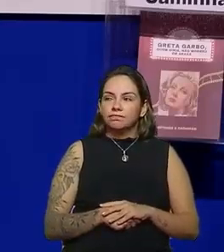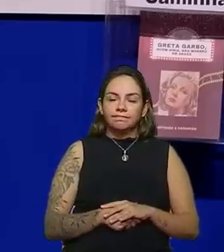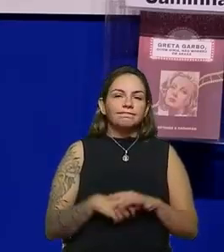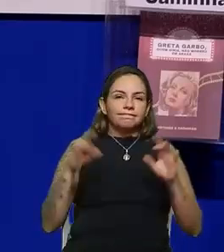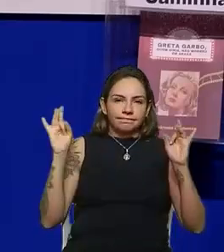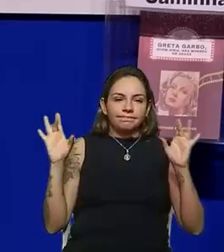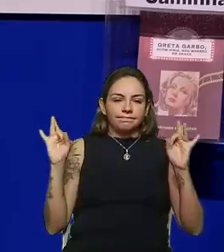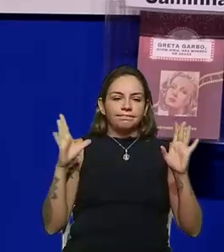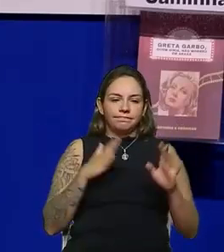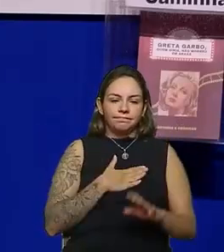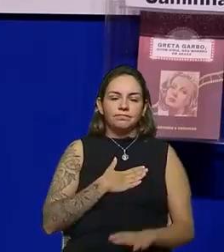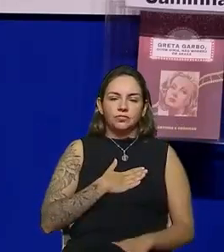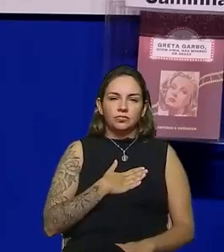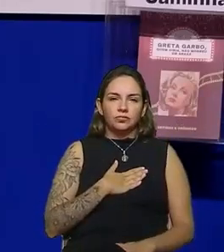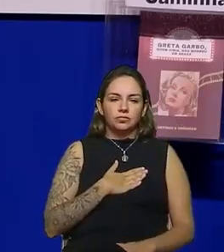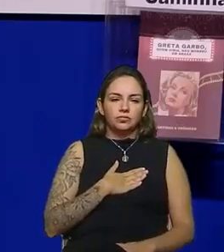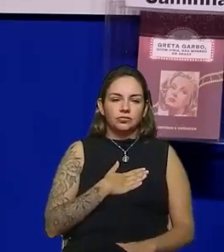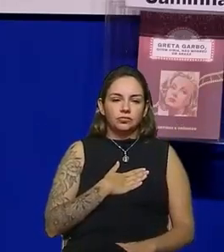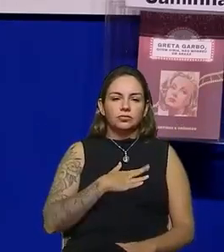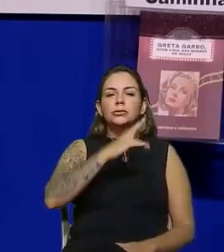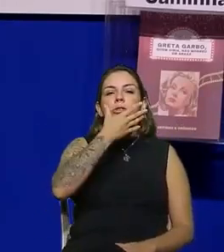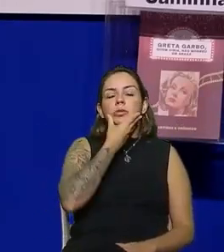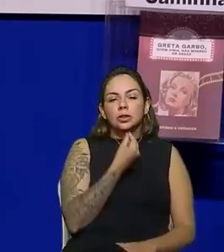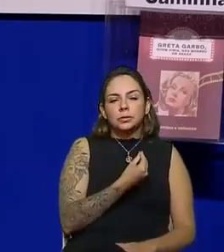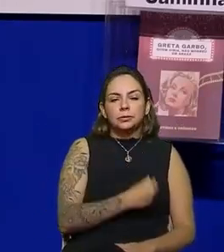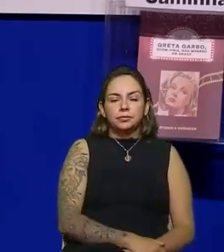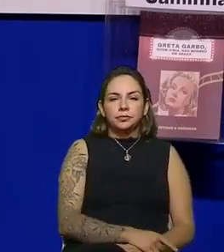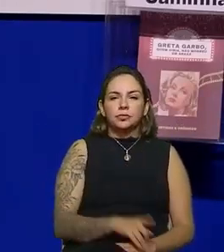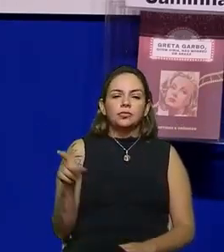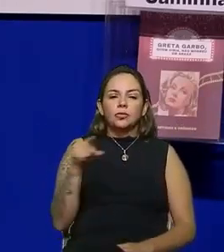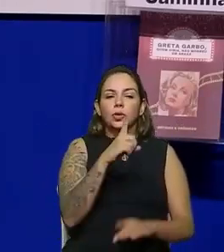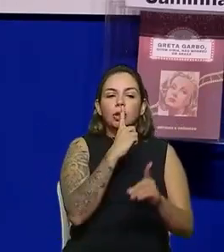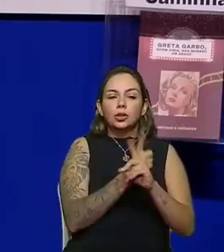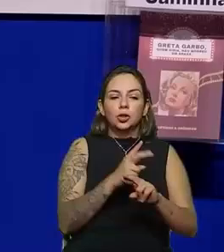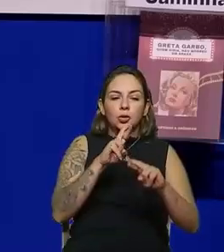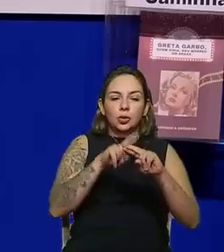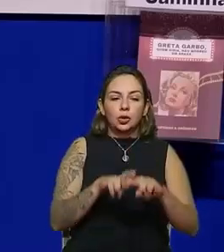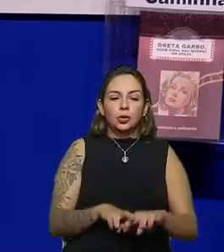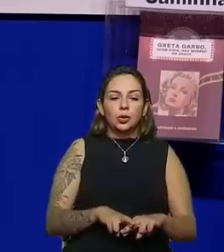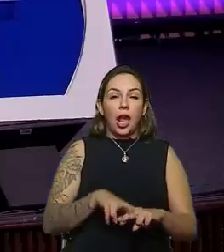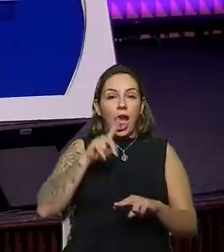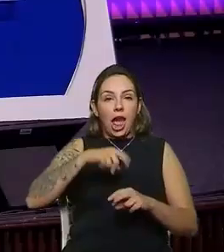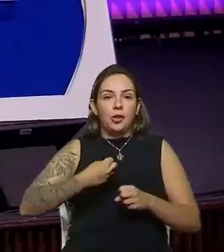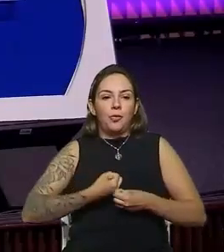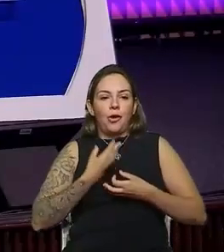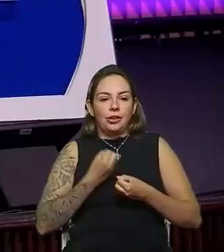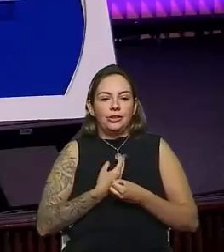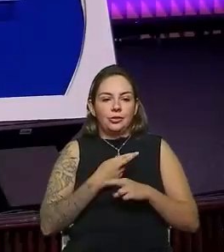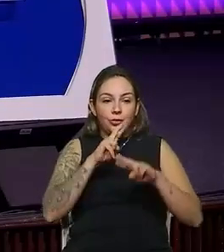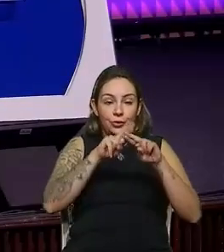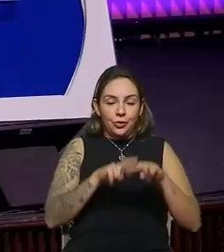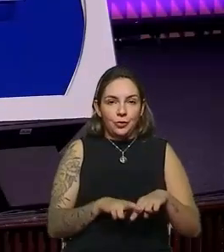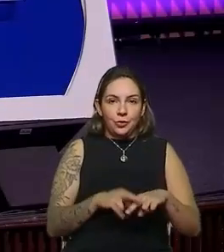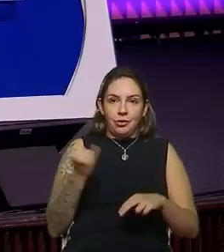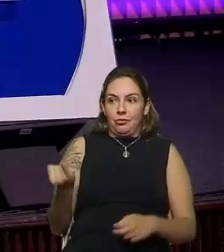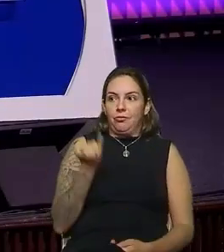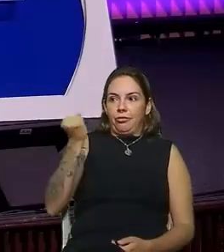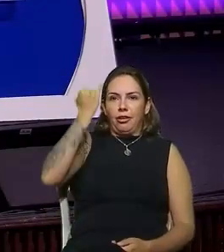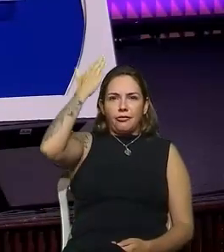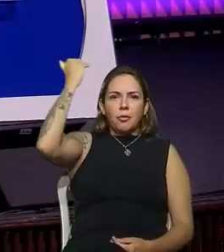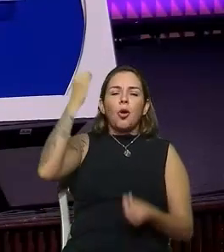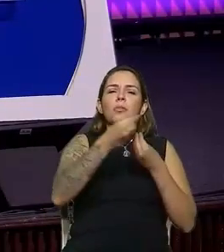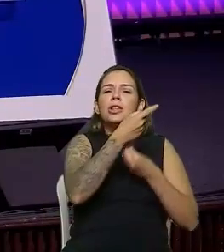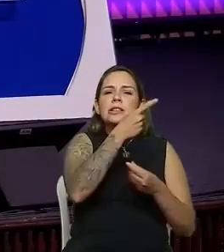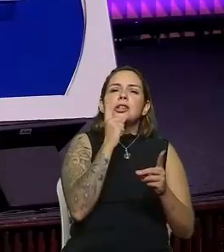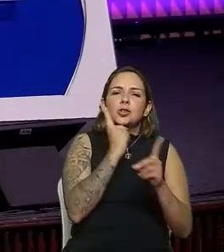muito especial para mim e para os meus irmãos. Em que momento que você descobre que o Drummond era o poeta Drummond, tinha importância, né?